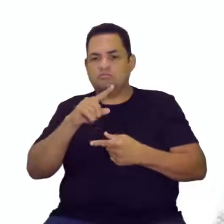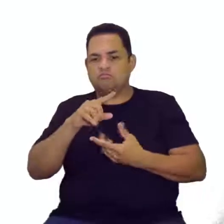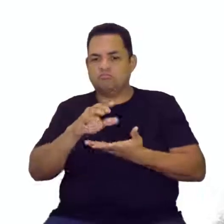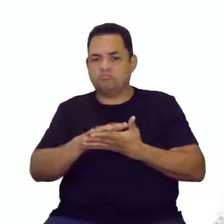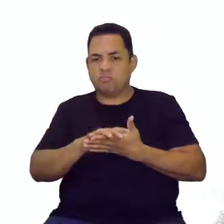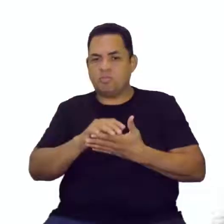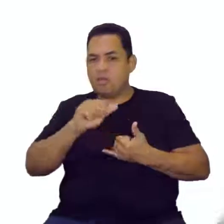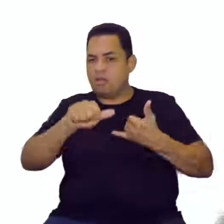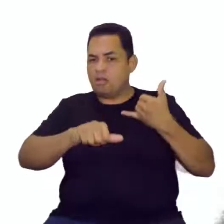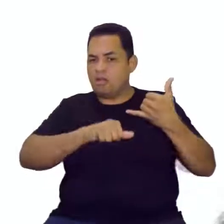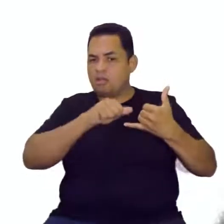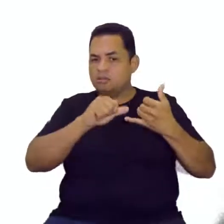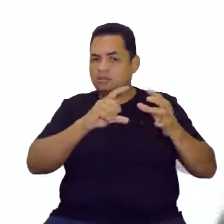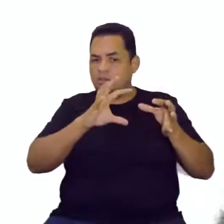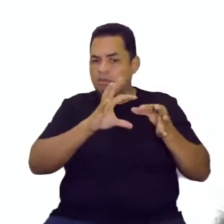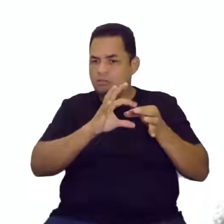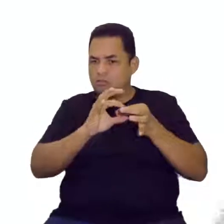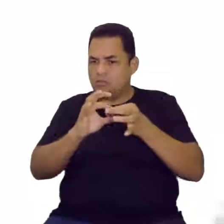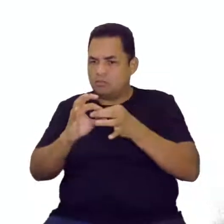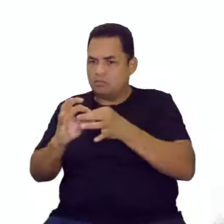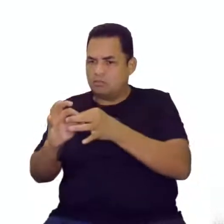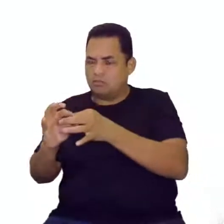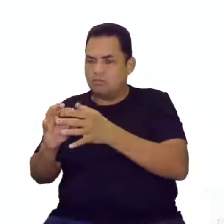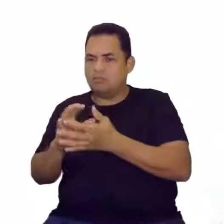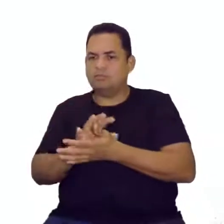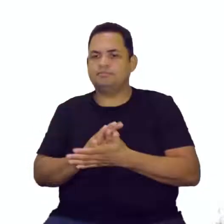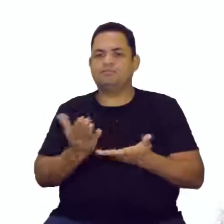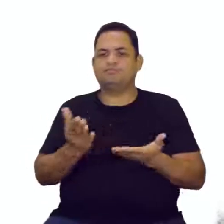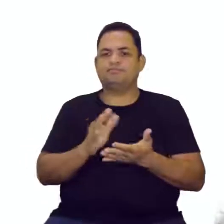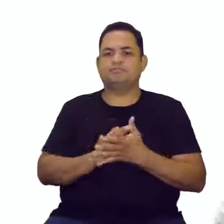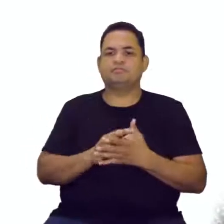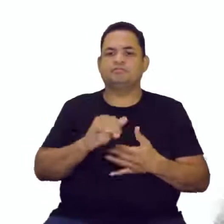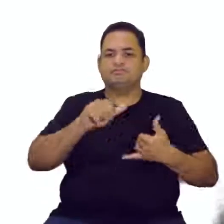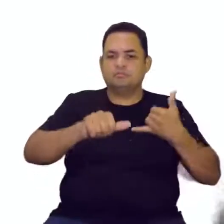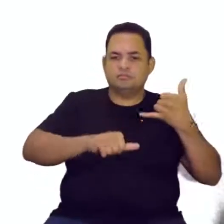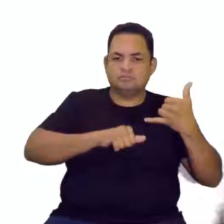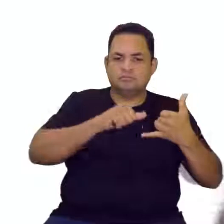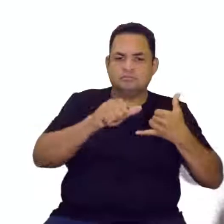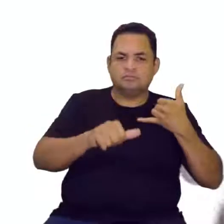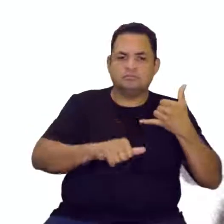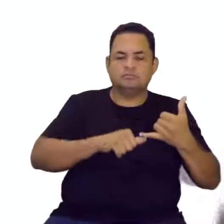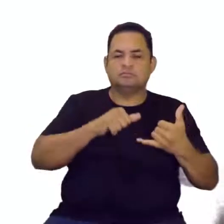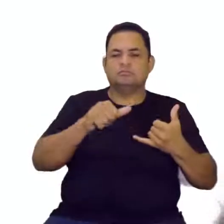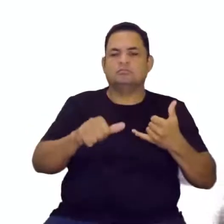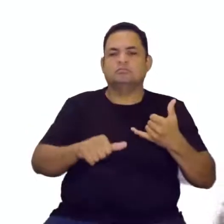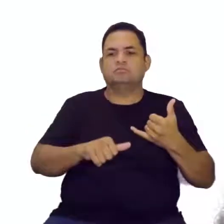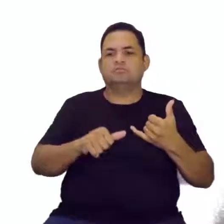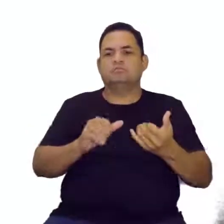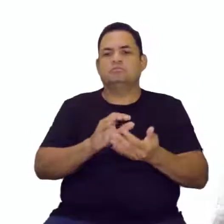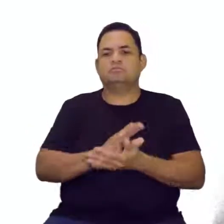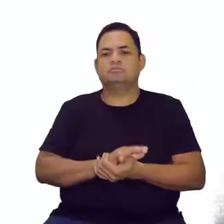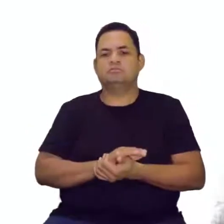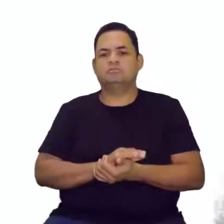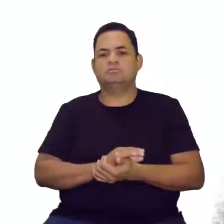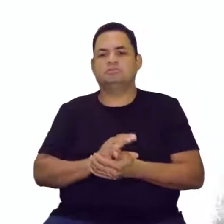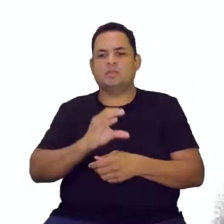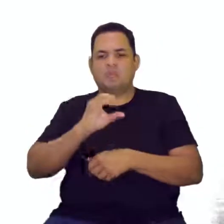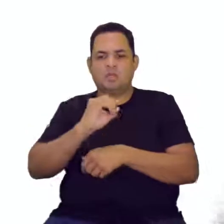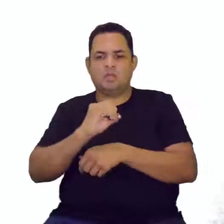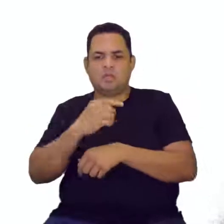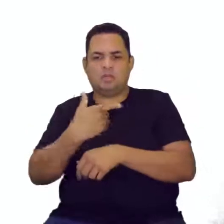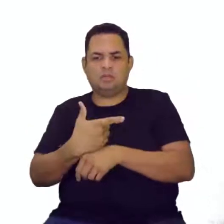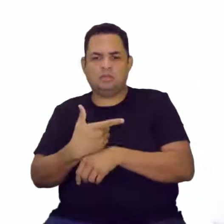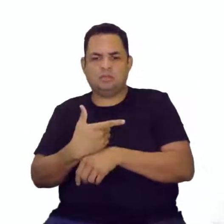cadeia, aonde esses gases vão reagindo com o gás ozônio e os oxigênios